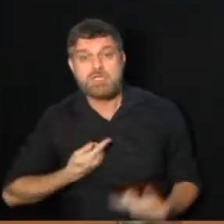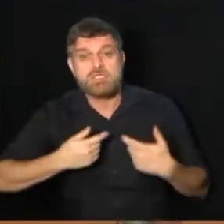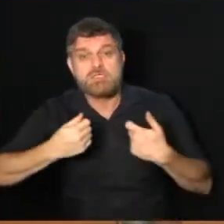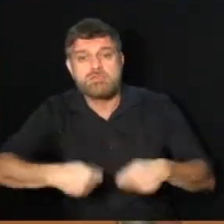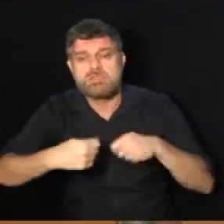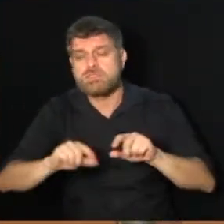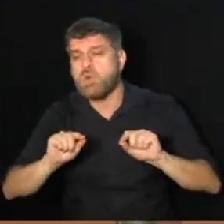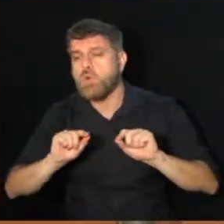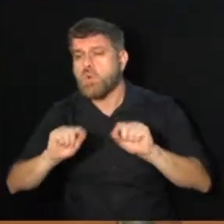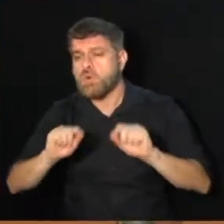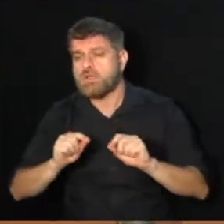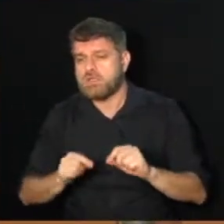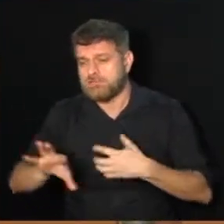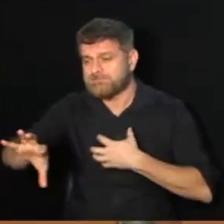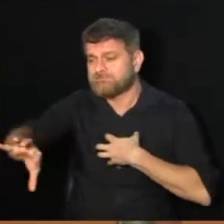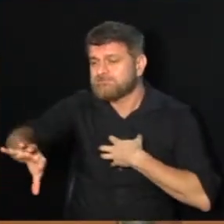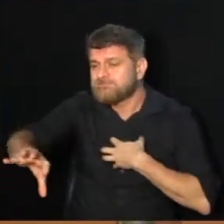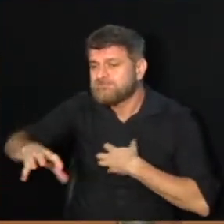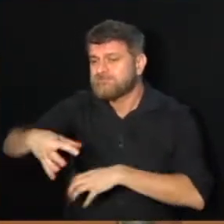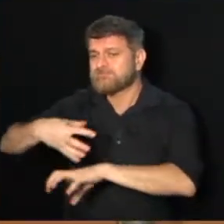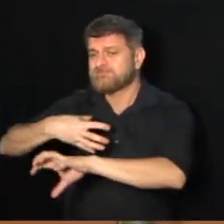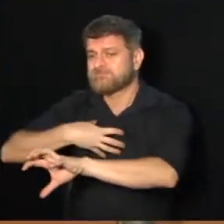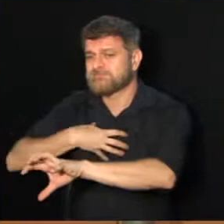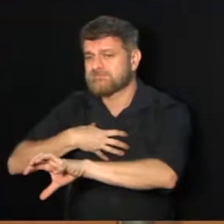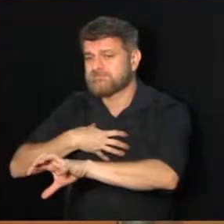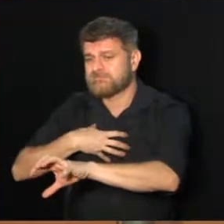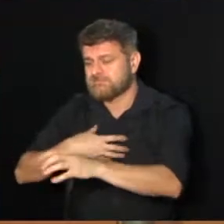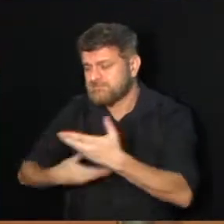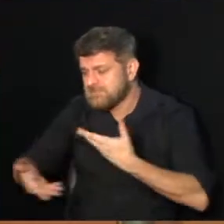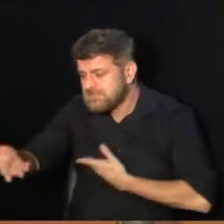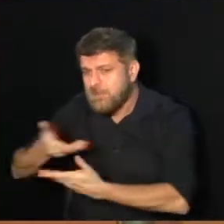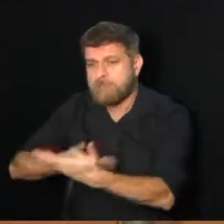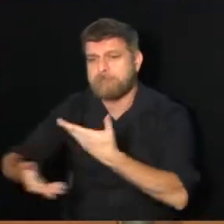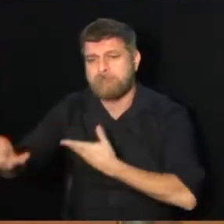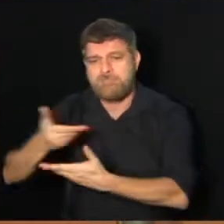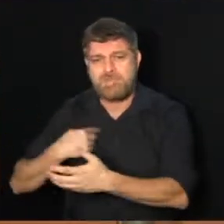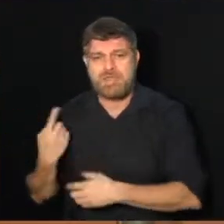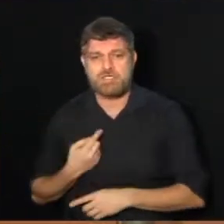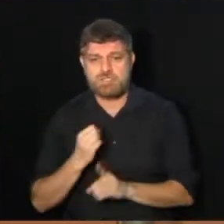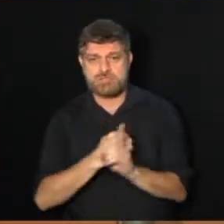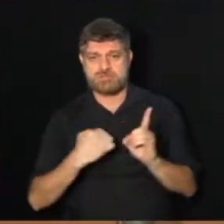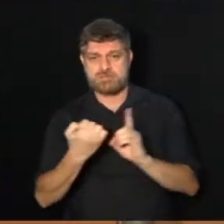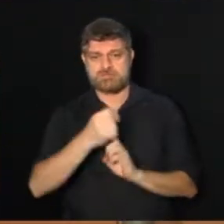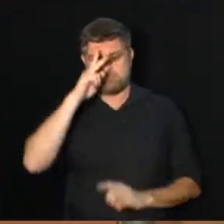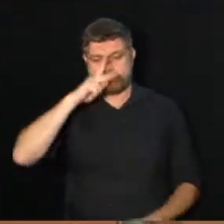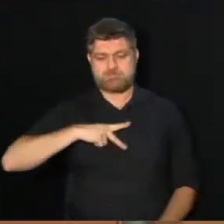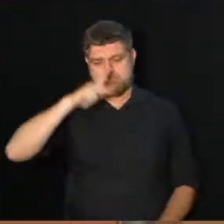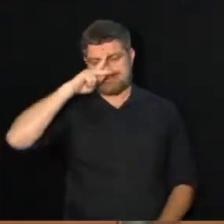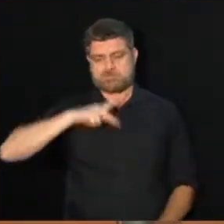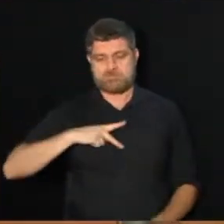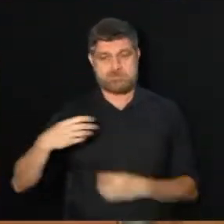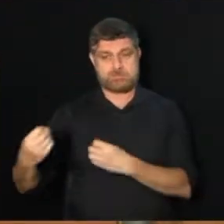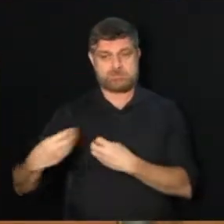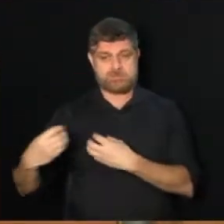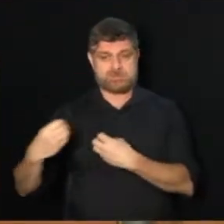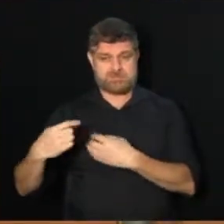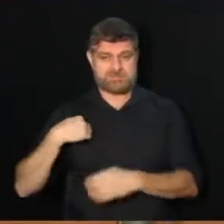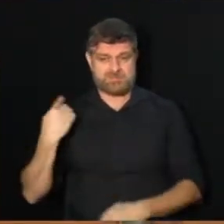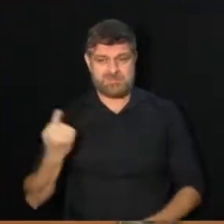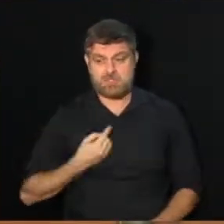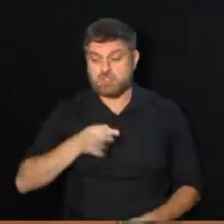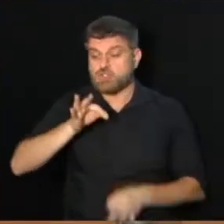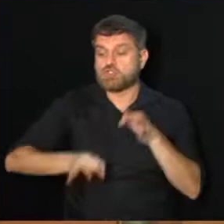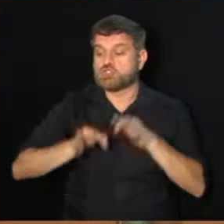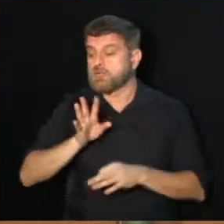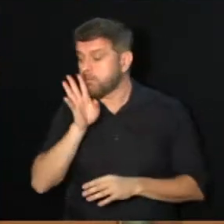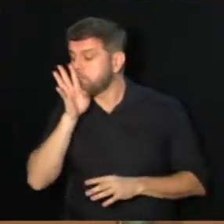precisamos escutar o outro, fazer escuta empática, ouvir as pessoas. E a gente vive numa sociedade que a gente é ensinado culturalmente a fazer